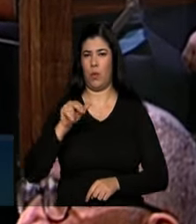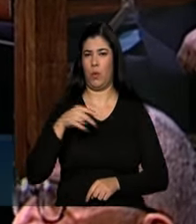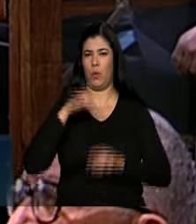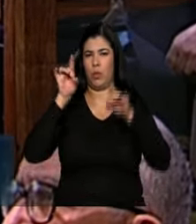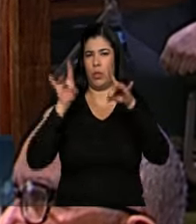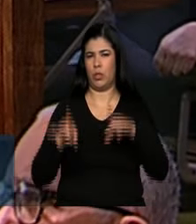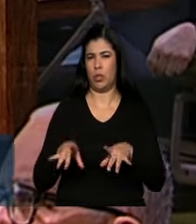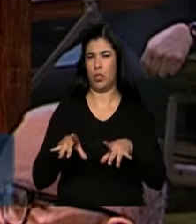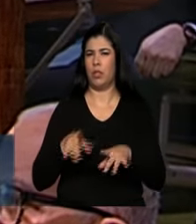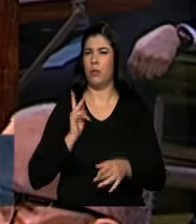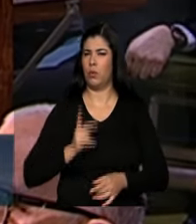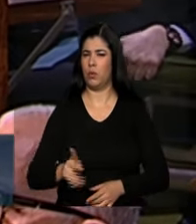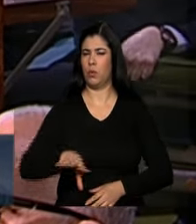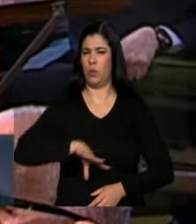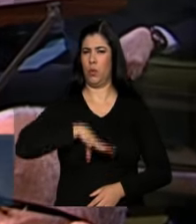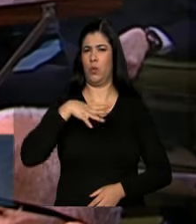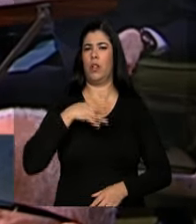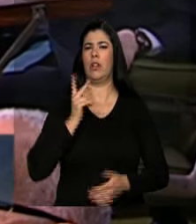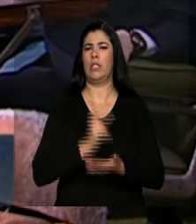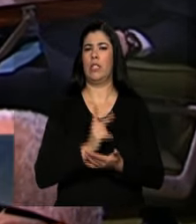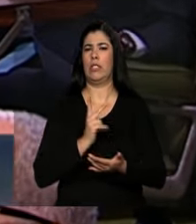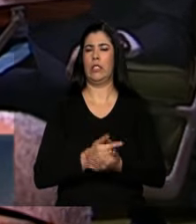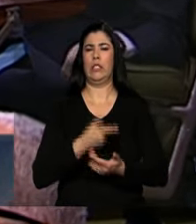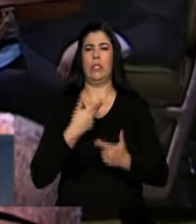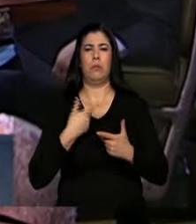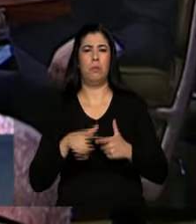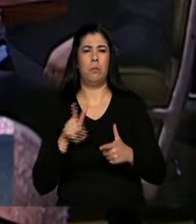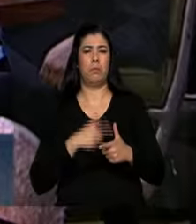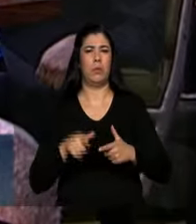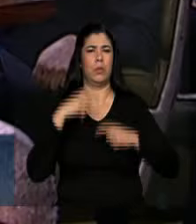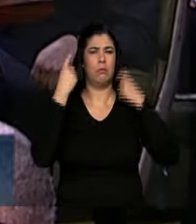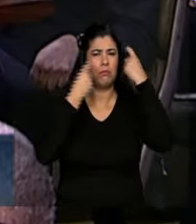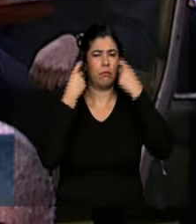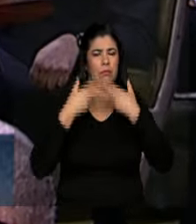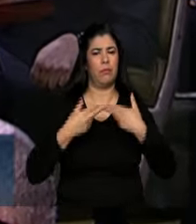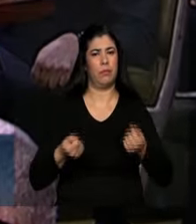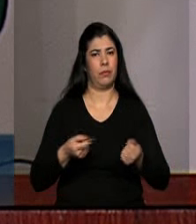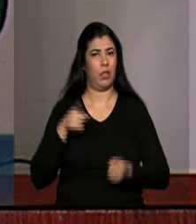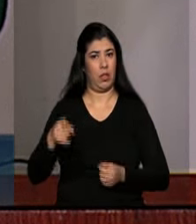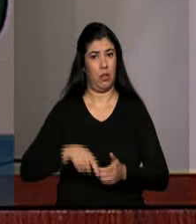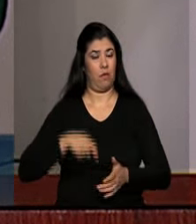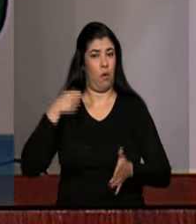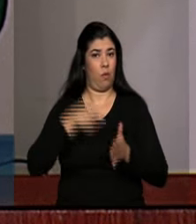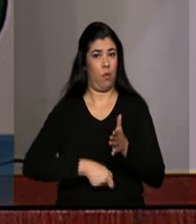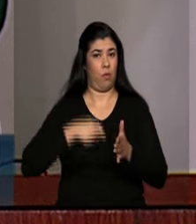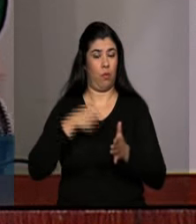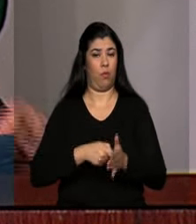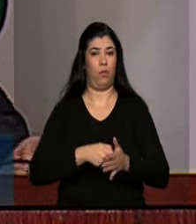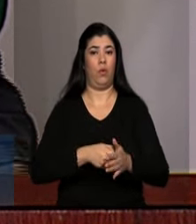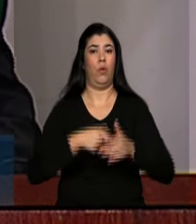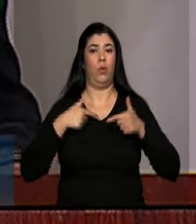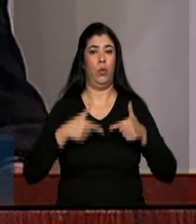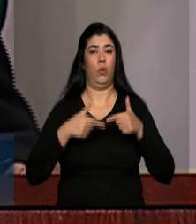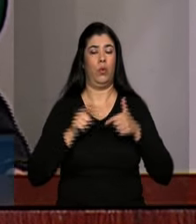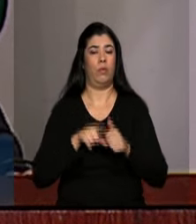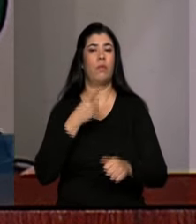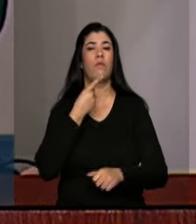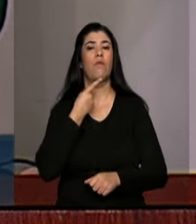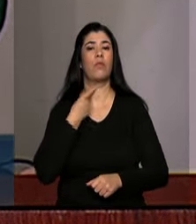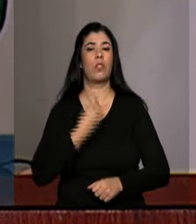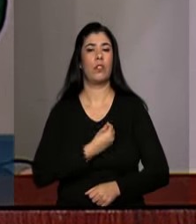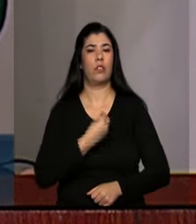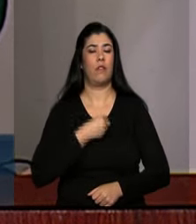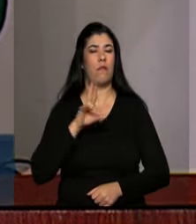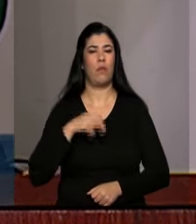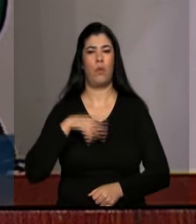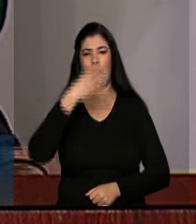coragem, mesmo em face de terríveis adversidades. Sua luta pela vida jamais se apagará de nossa